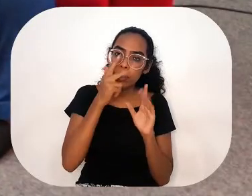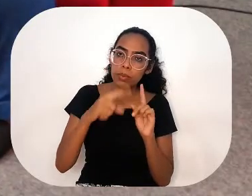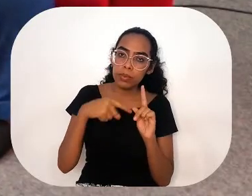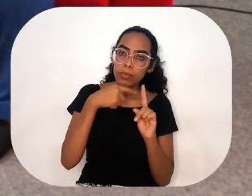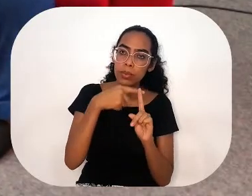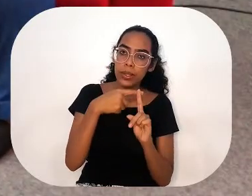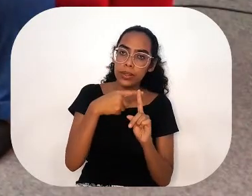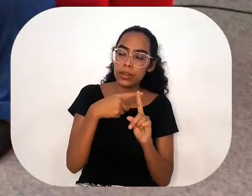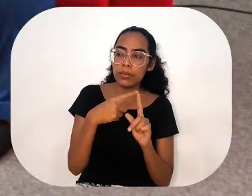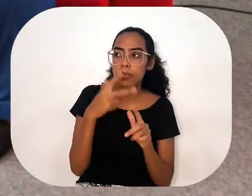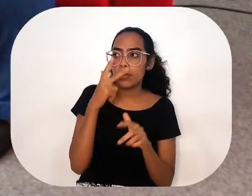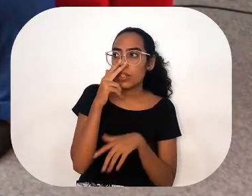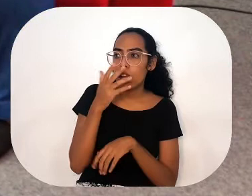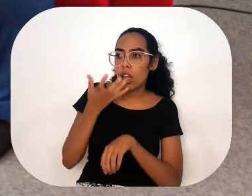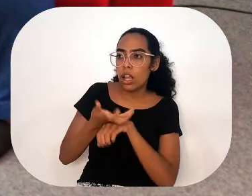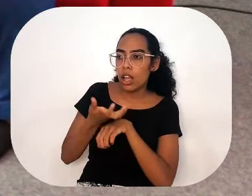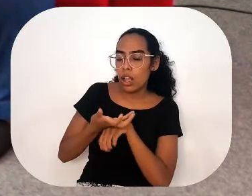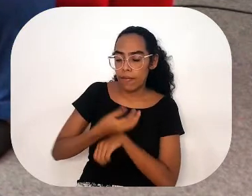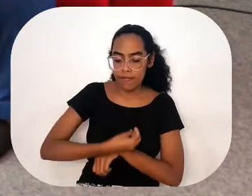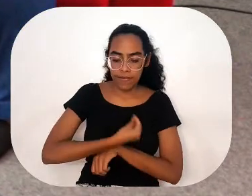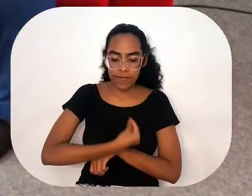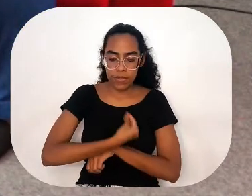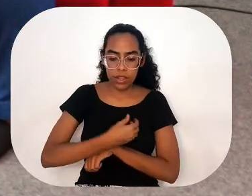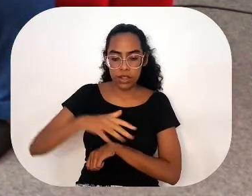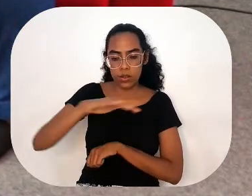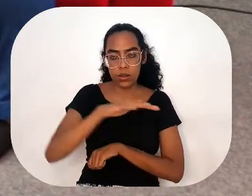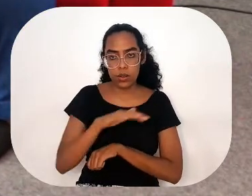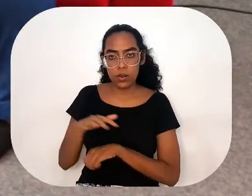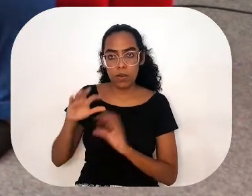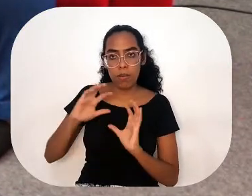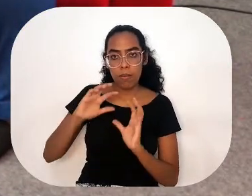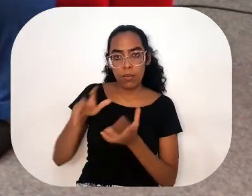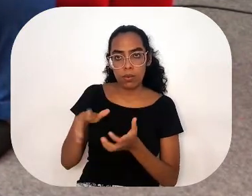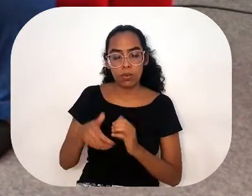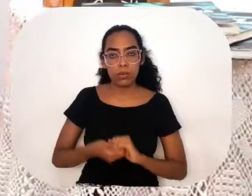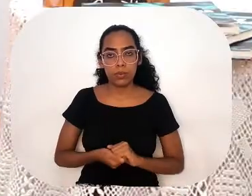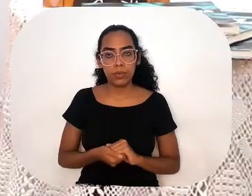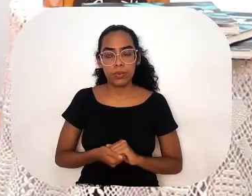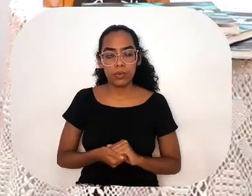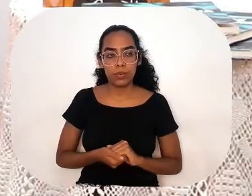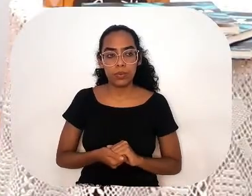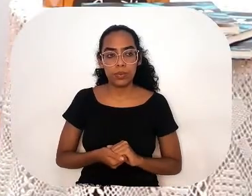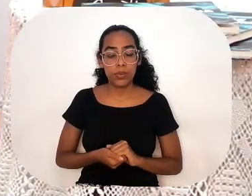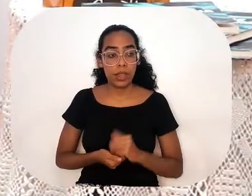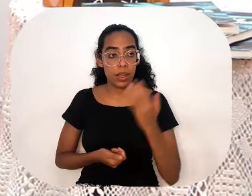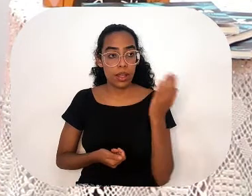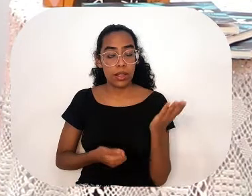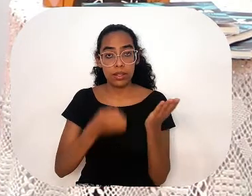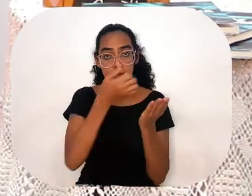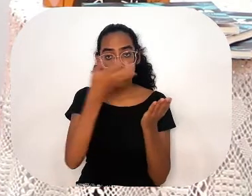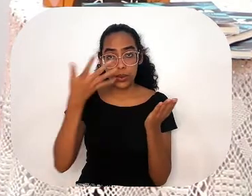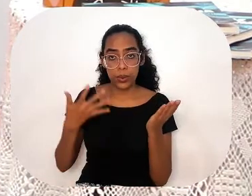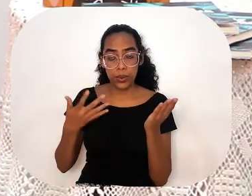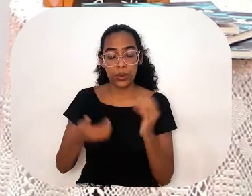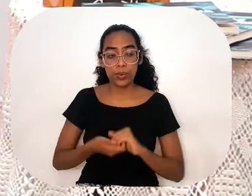contar sobre a história das pessoas sobre a geografia das a fazer a história e geografia também do mundo de maneira geral né a crise